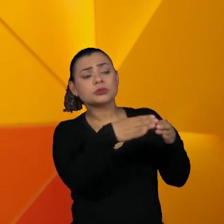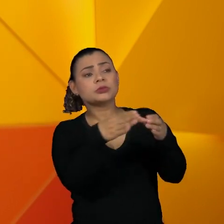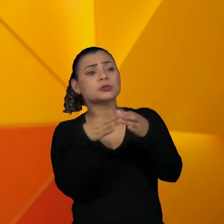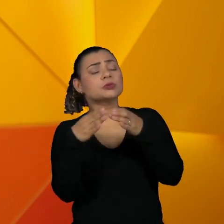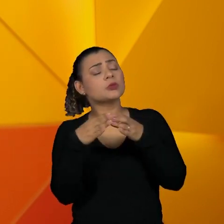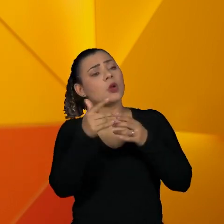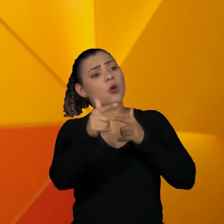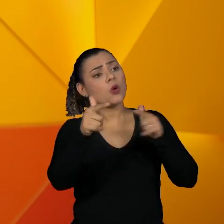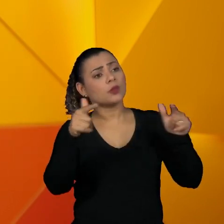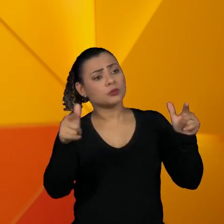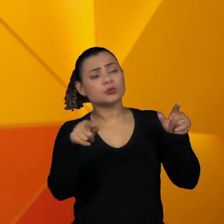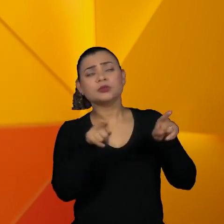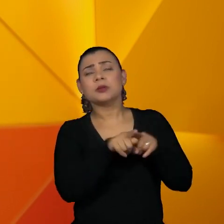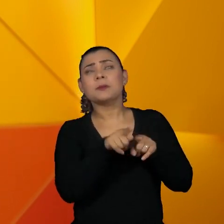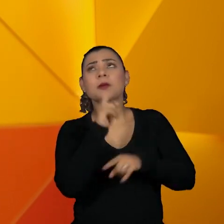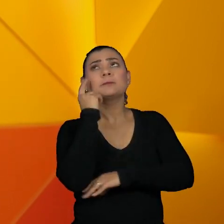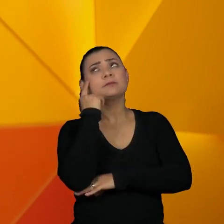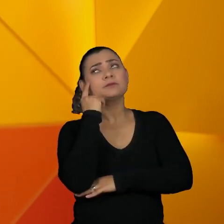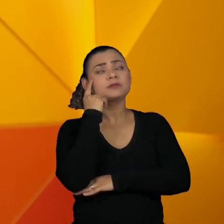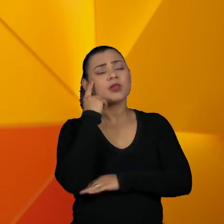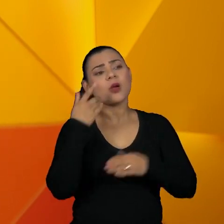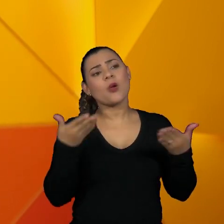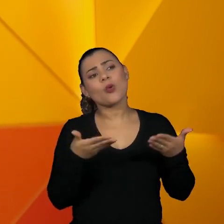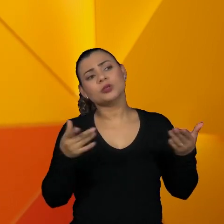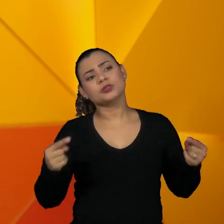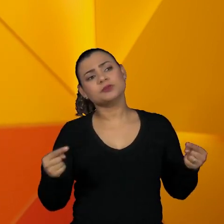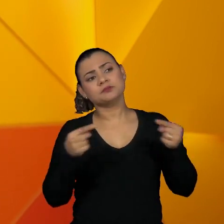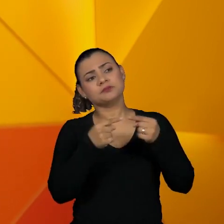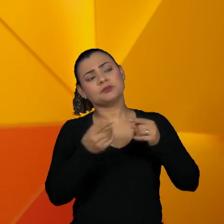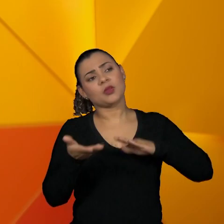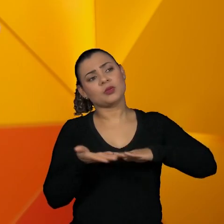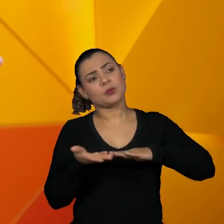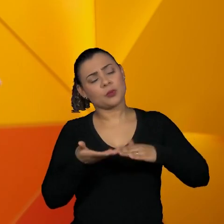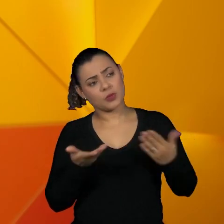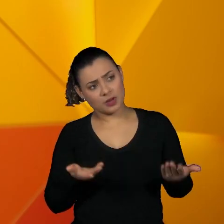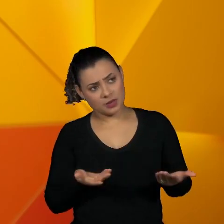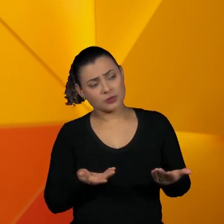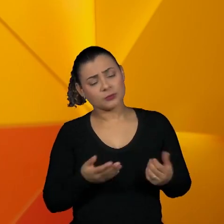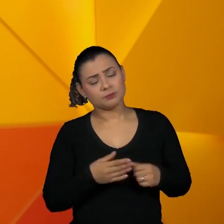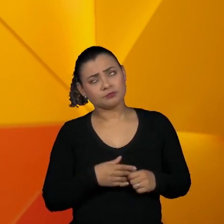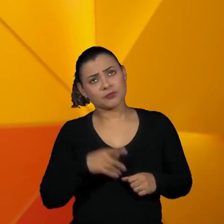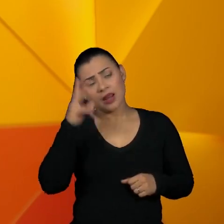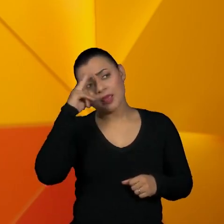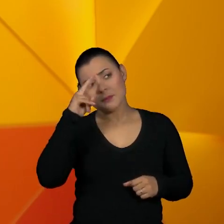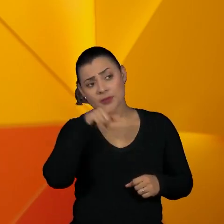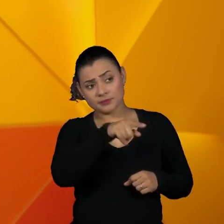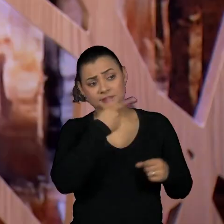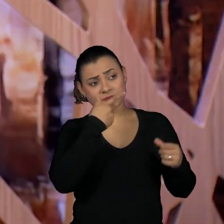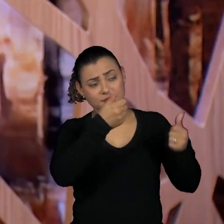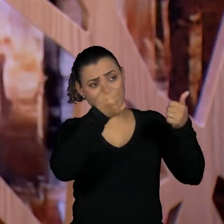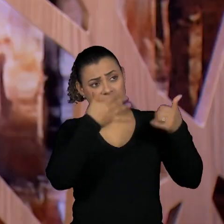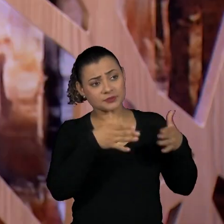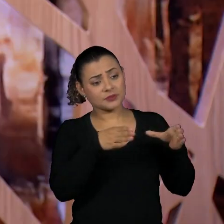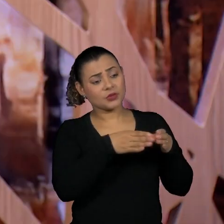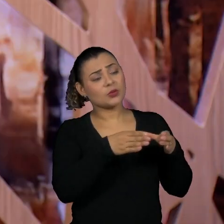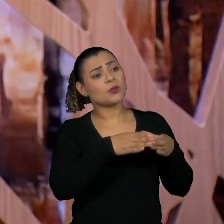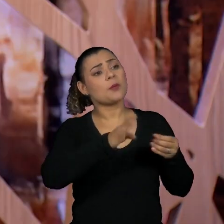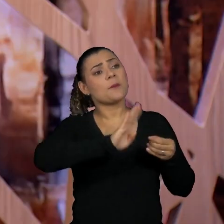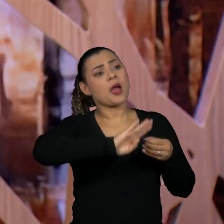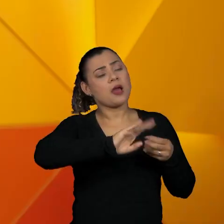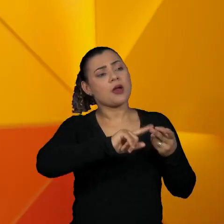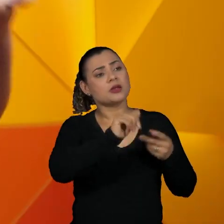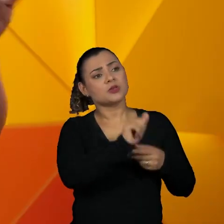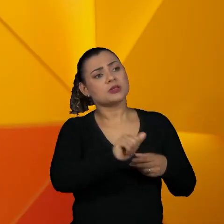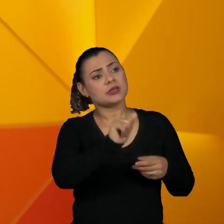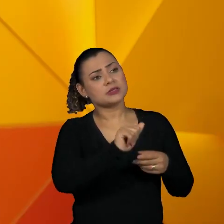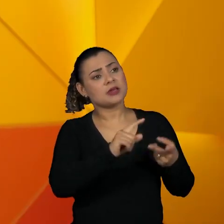só que pensando agora nesse ambiente atual, no contemporâneo, que vocês consigam lembrar. Juninho também falou aí das organizações de bairro,